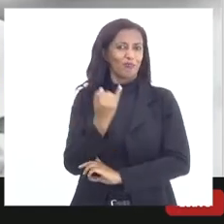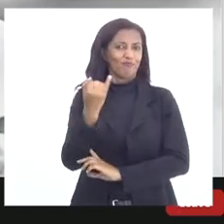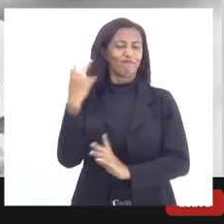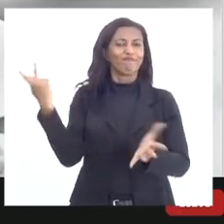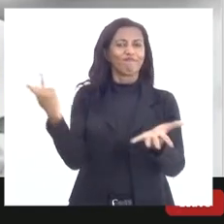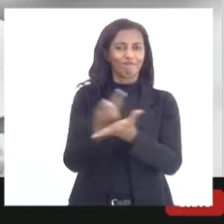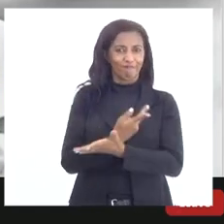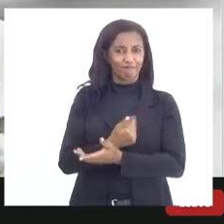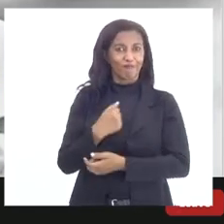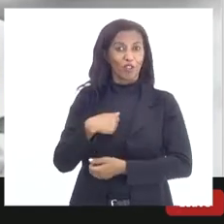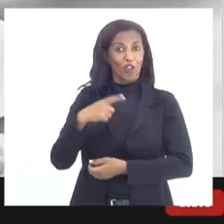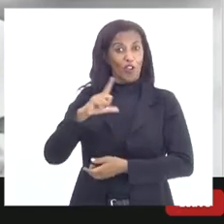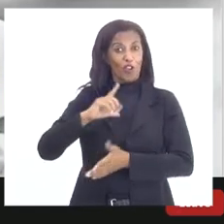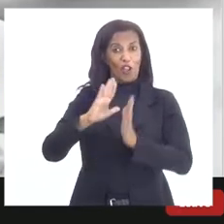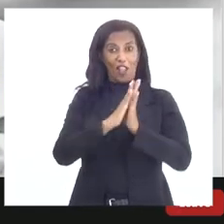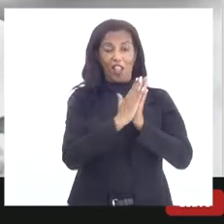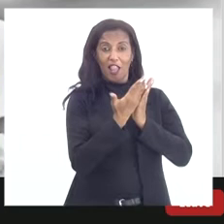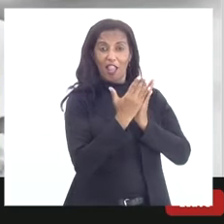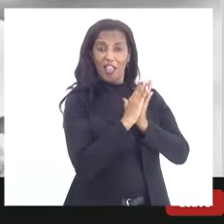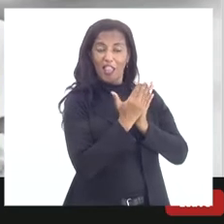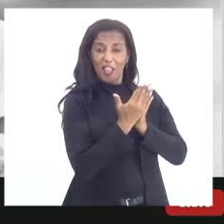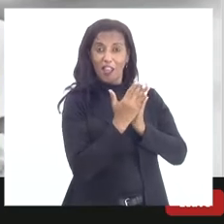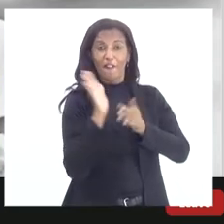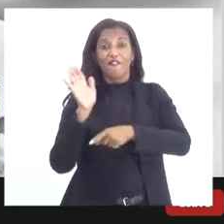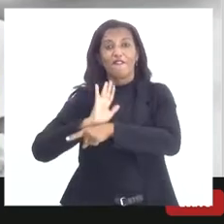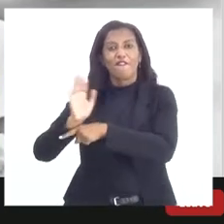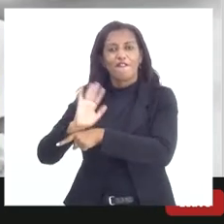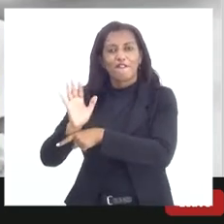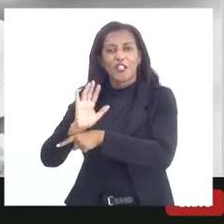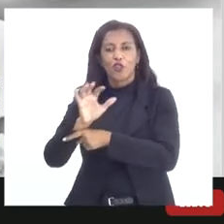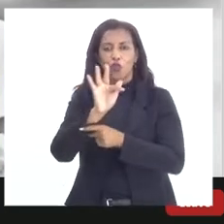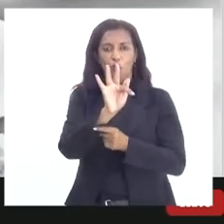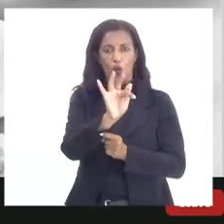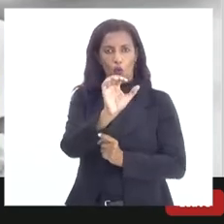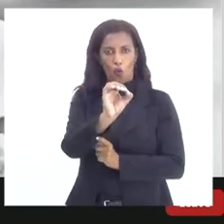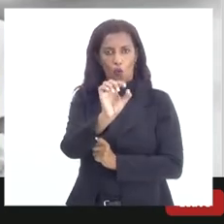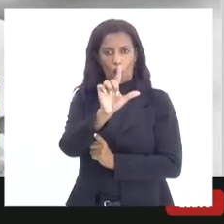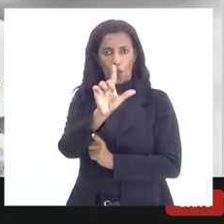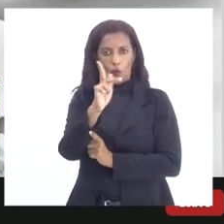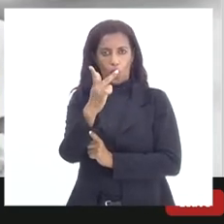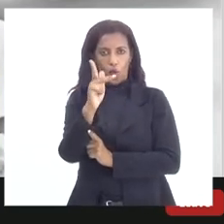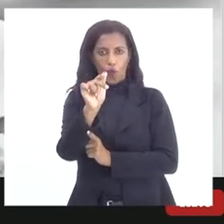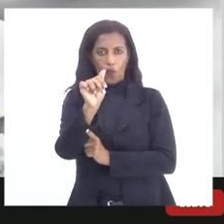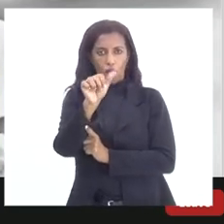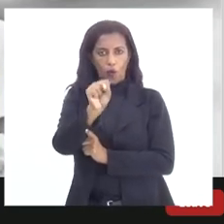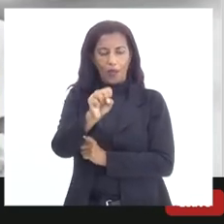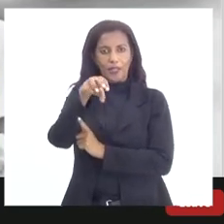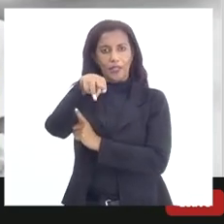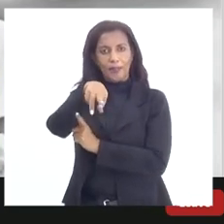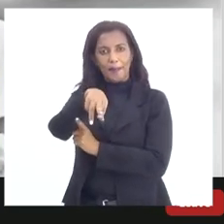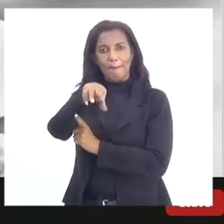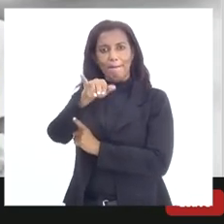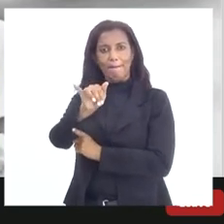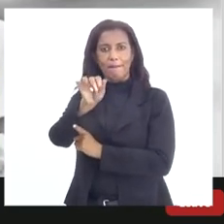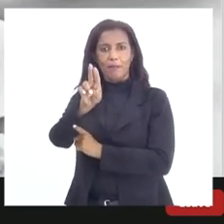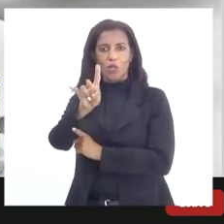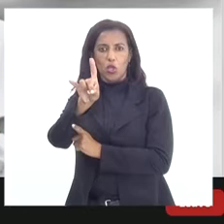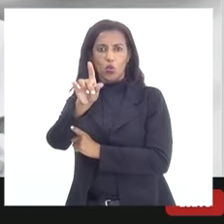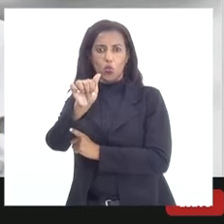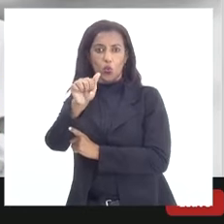Alerj. Nós lançamos o livro, um vídeo, Folhas Miúdas, que é sobre crianças de terreiro.